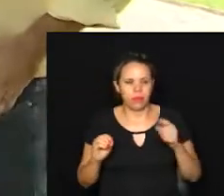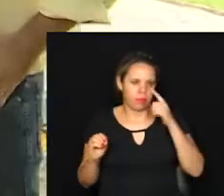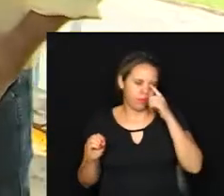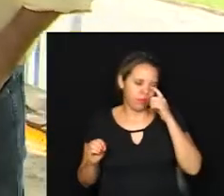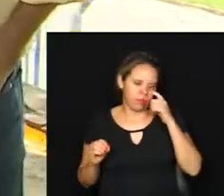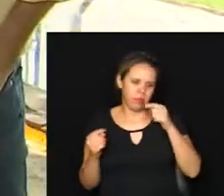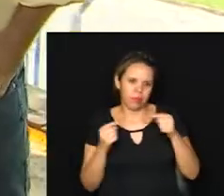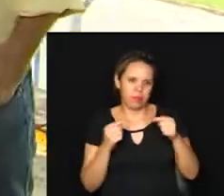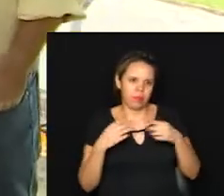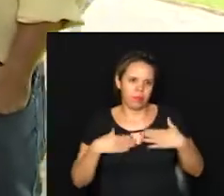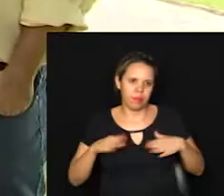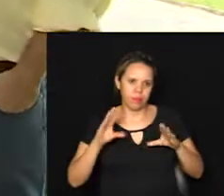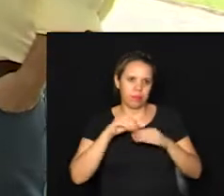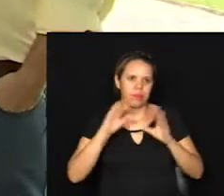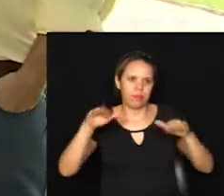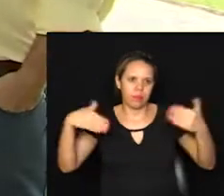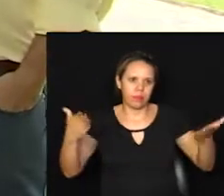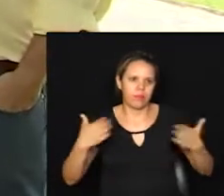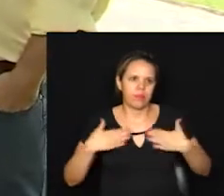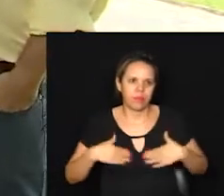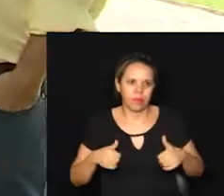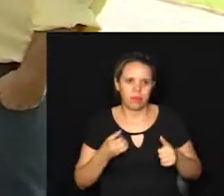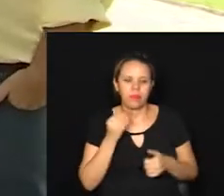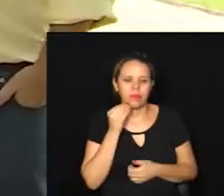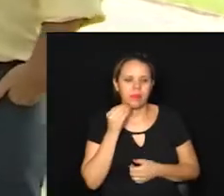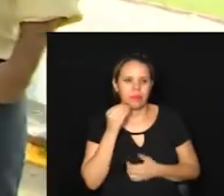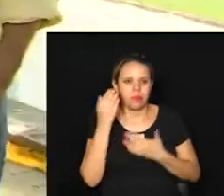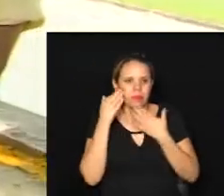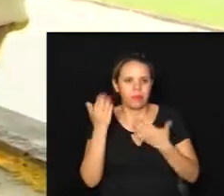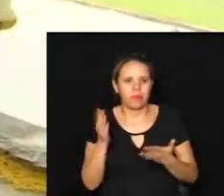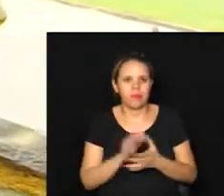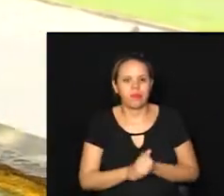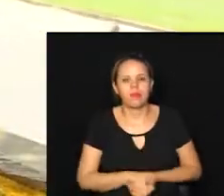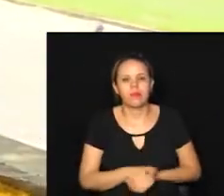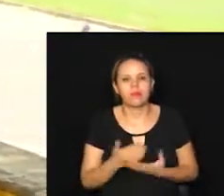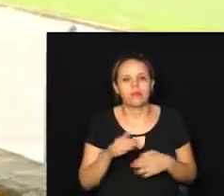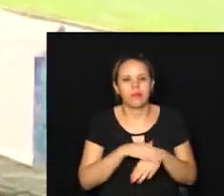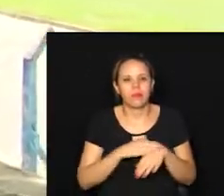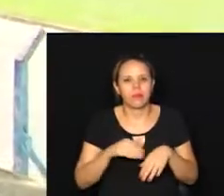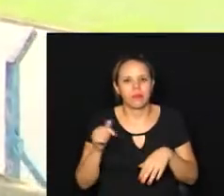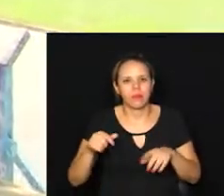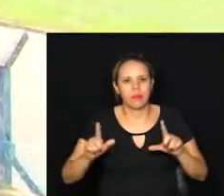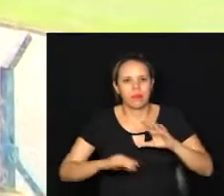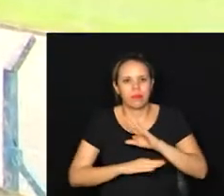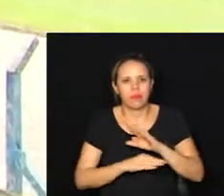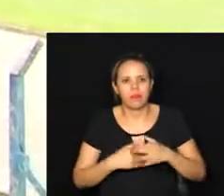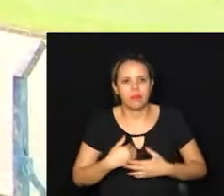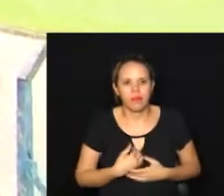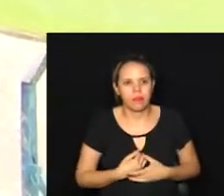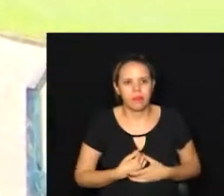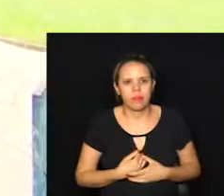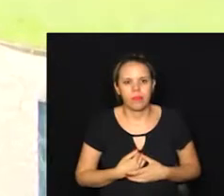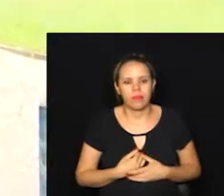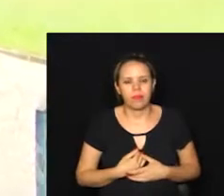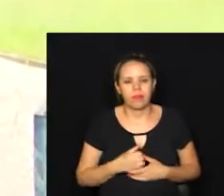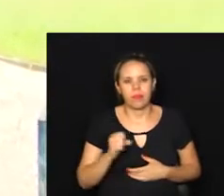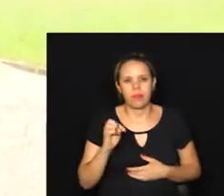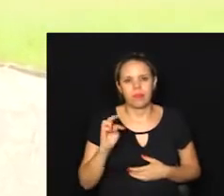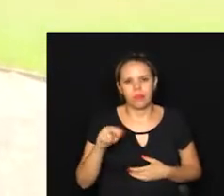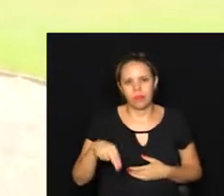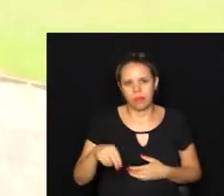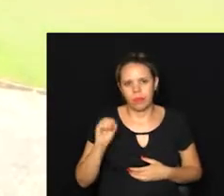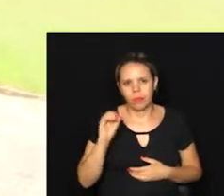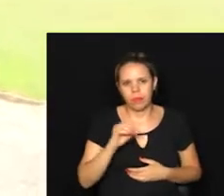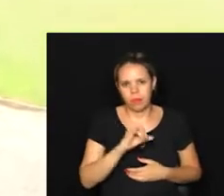tranquilo dentro e fora de campo. Obrigado pela oportunidade. Então tá bom. Conversamos aqui na TV Câmara Campinas com o Stefan Campineiro, também